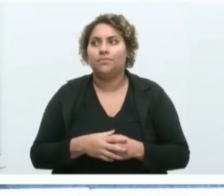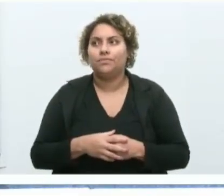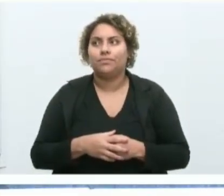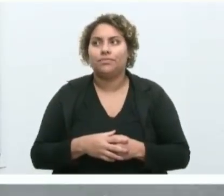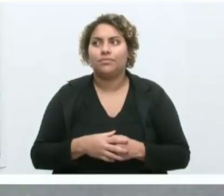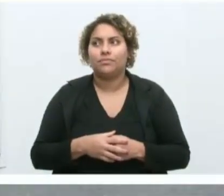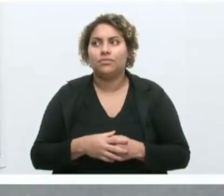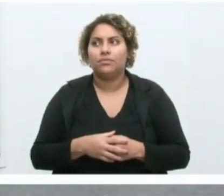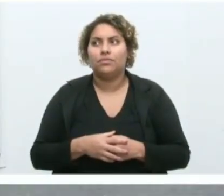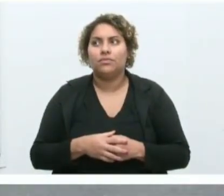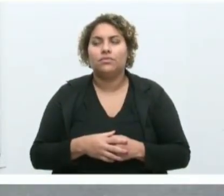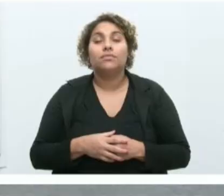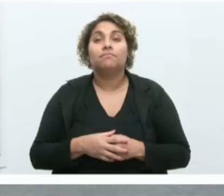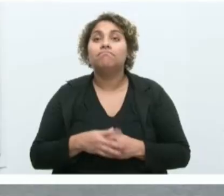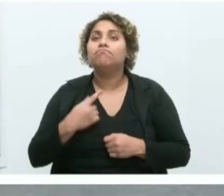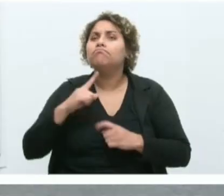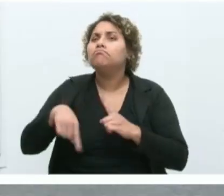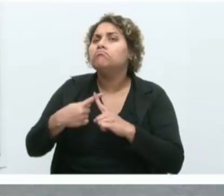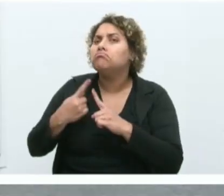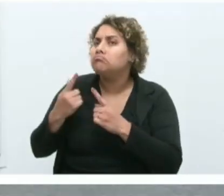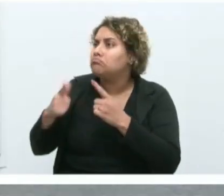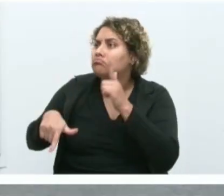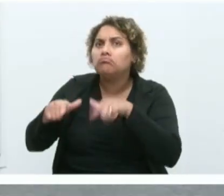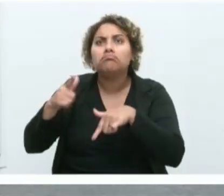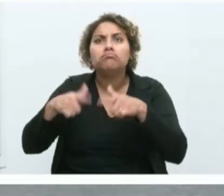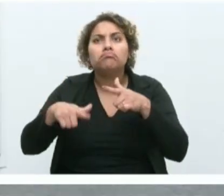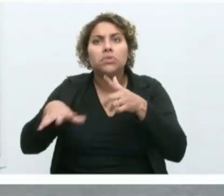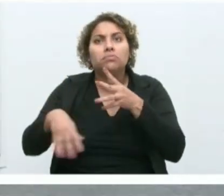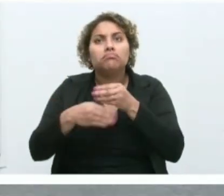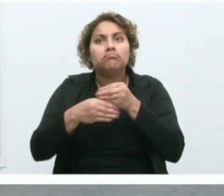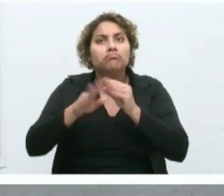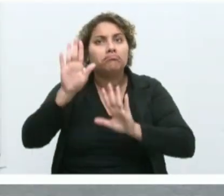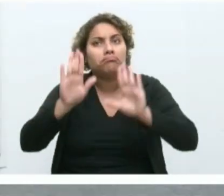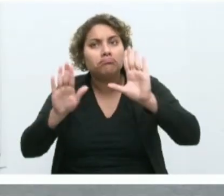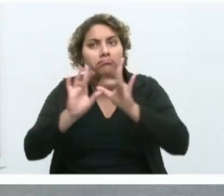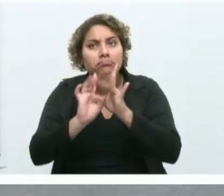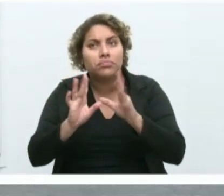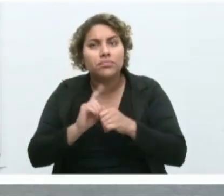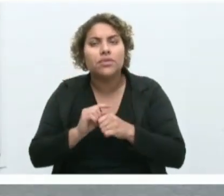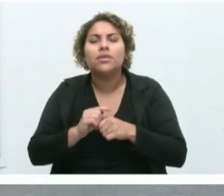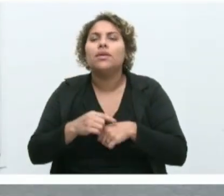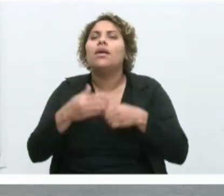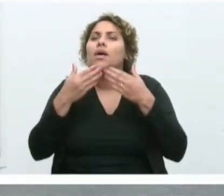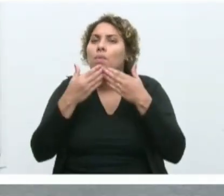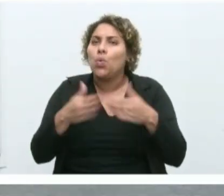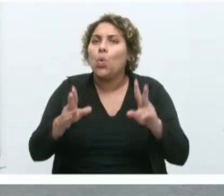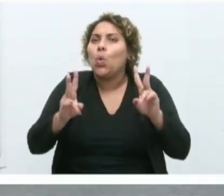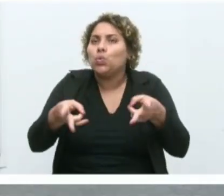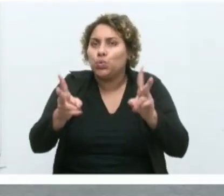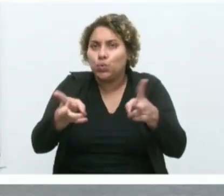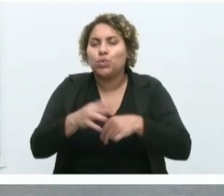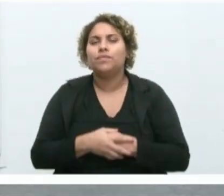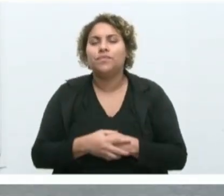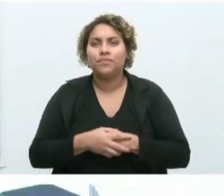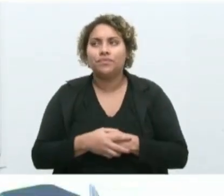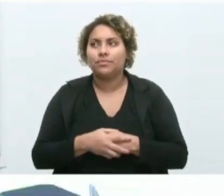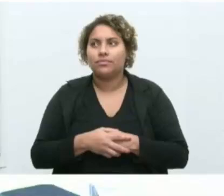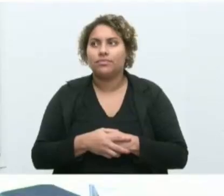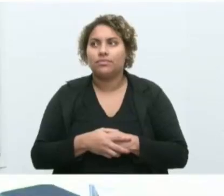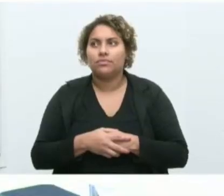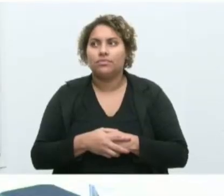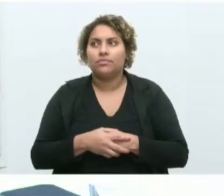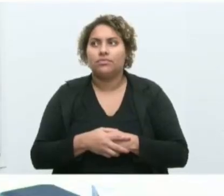Do vereador Fábio, mais alguma intervenção de algum colega? Não? A palavra continua aberta para qualquer dos presentes.